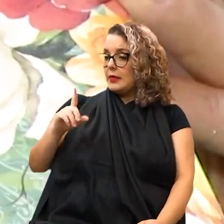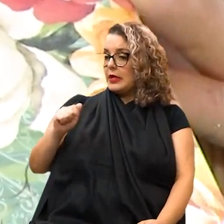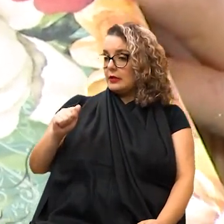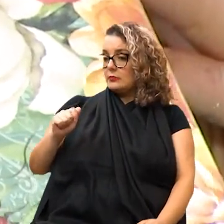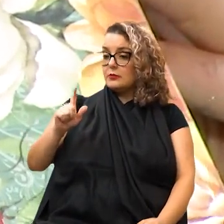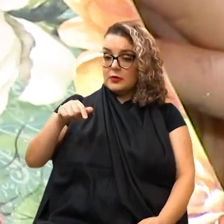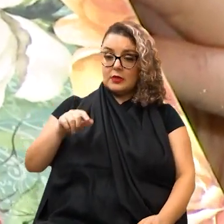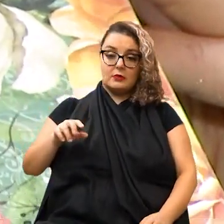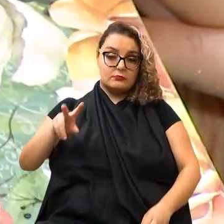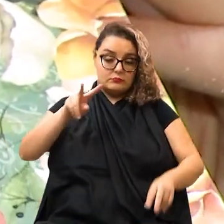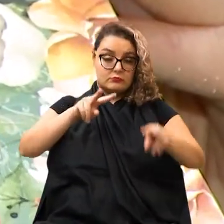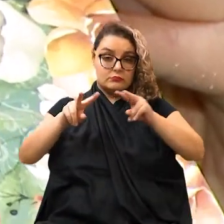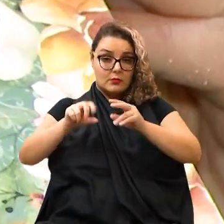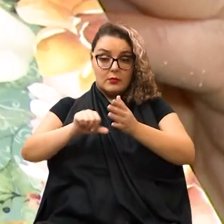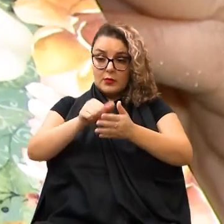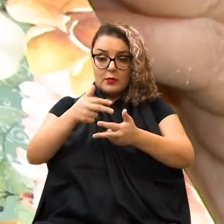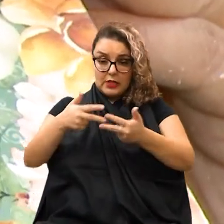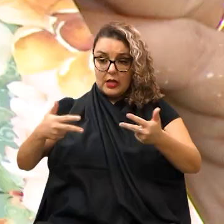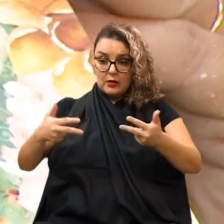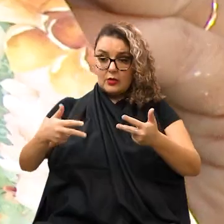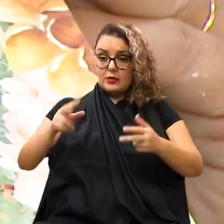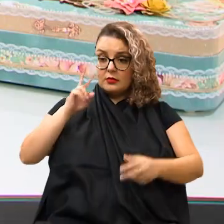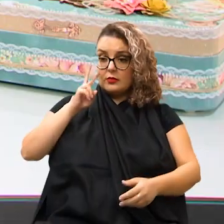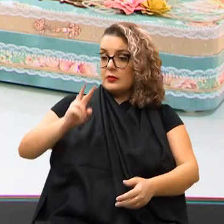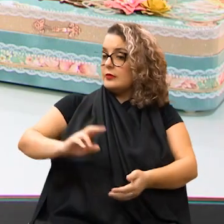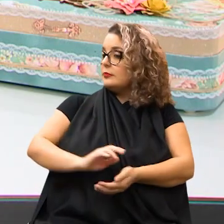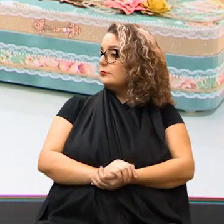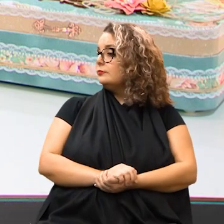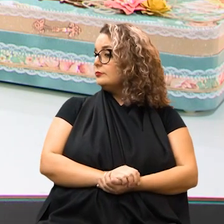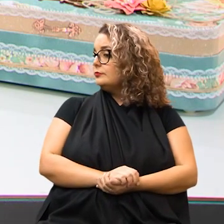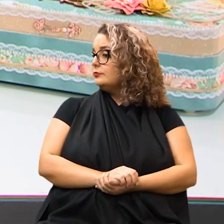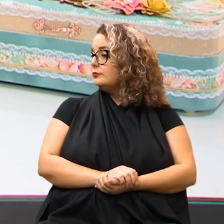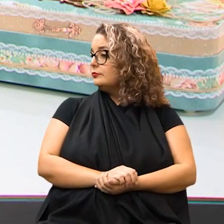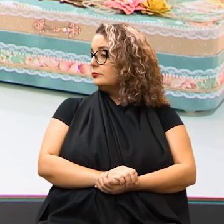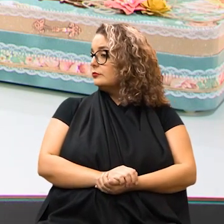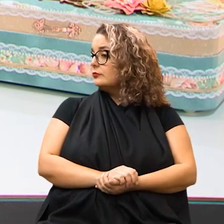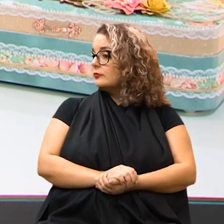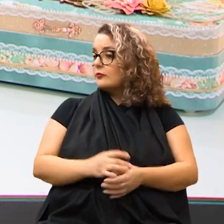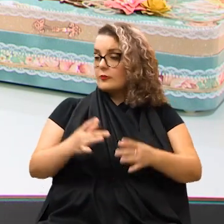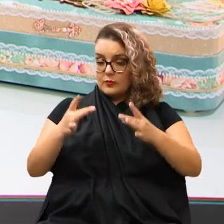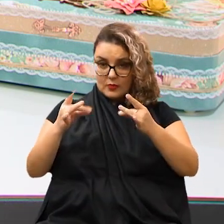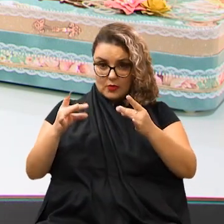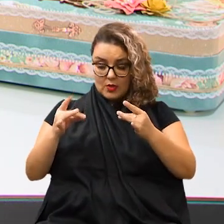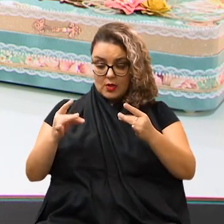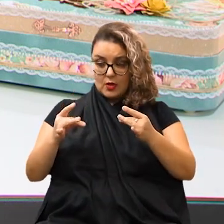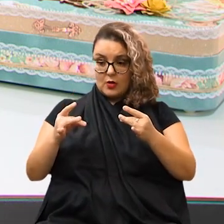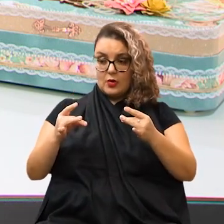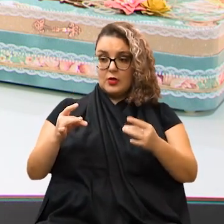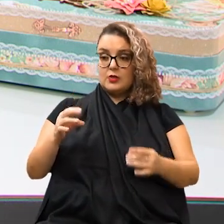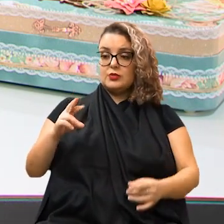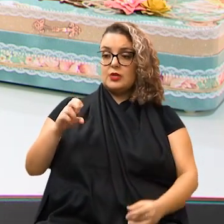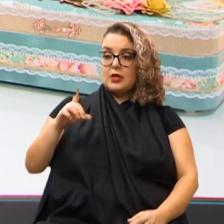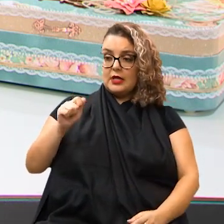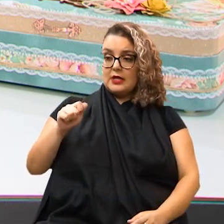Porque é vitrine, né? O que a pessoa primeiro vai ver aqui é só... Lembrando que se cola com a parte da renda de nylon, é a